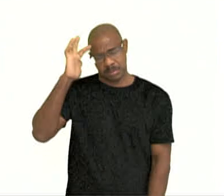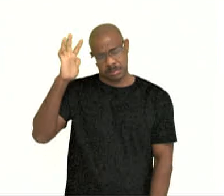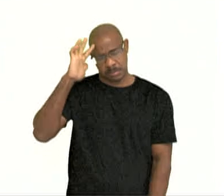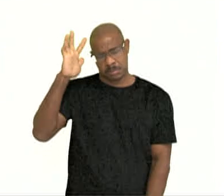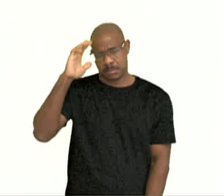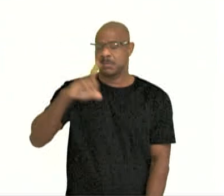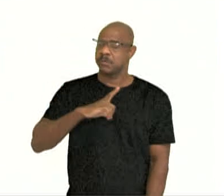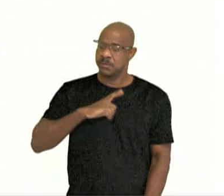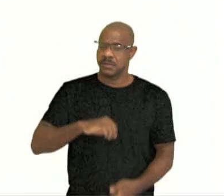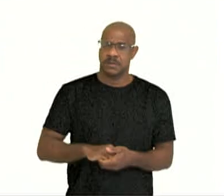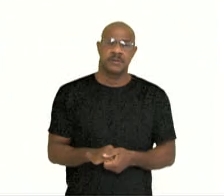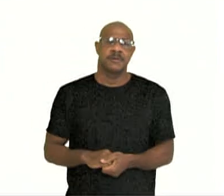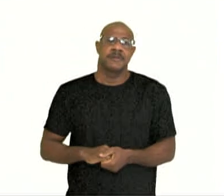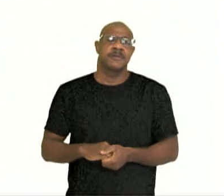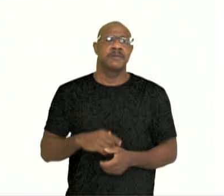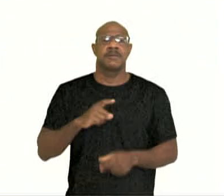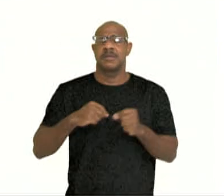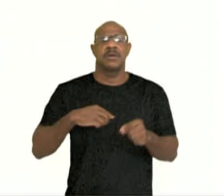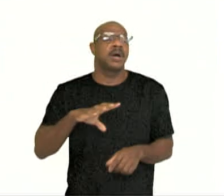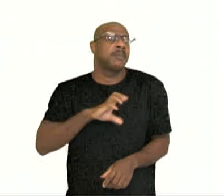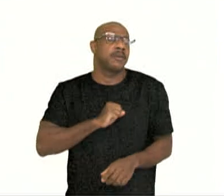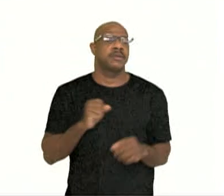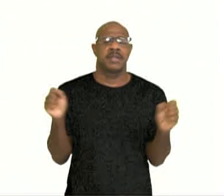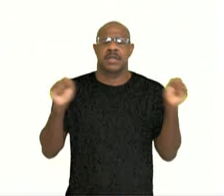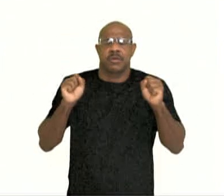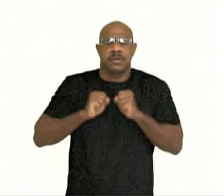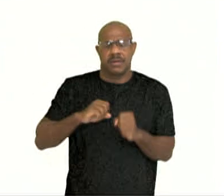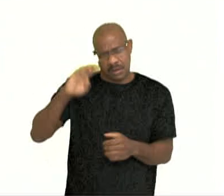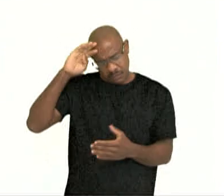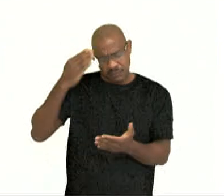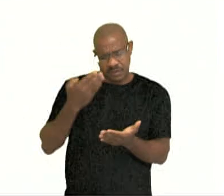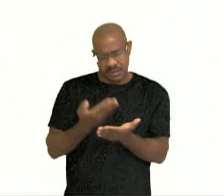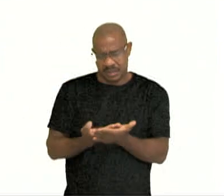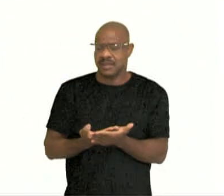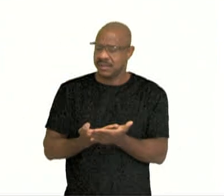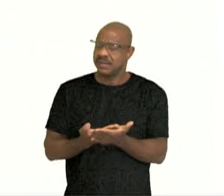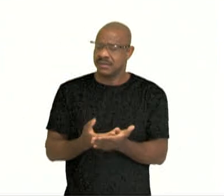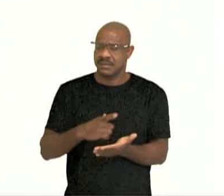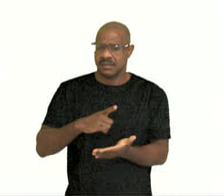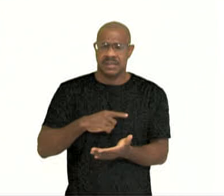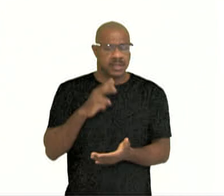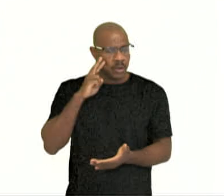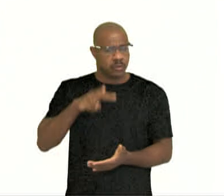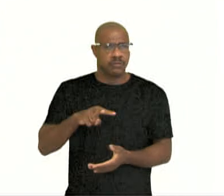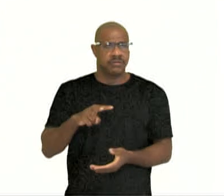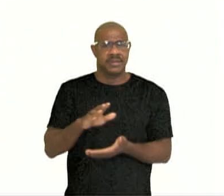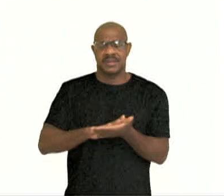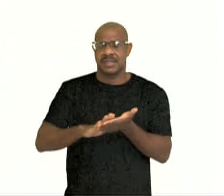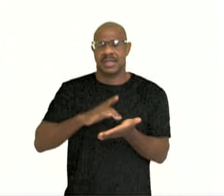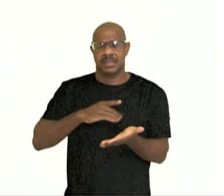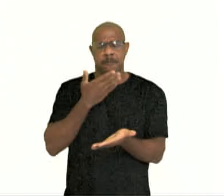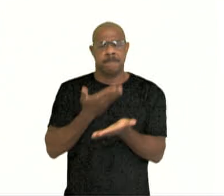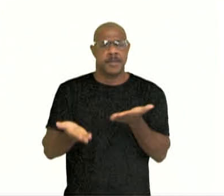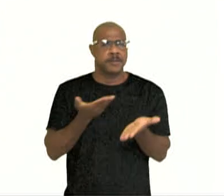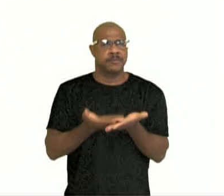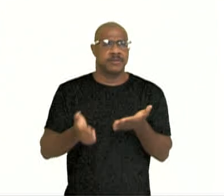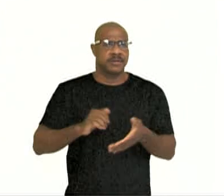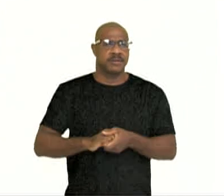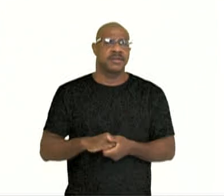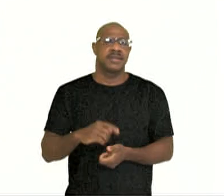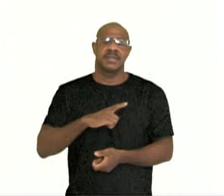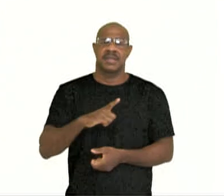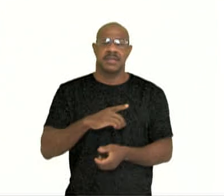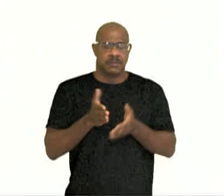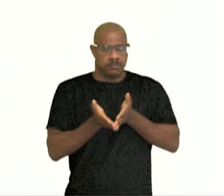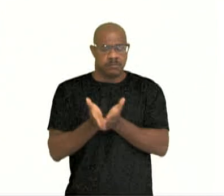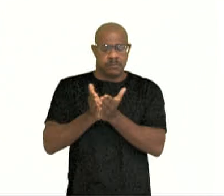fantasia, folgava ser adorado, confiei em meu estado e não vi que me perdia. Venha essa